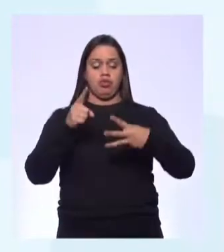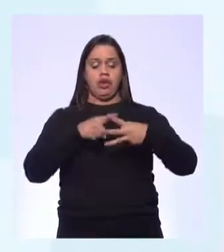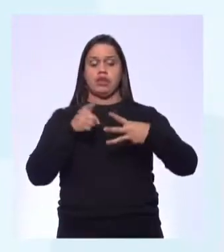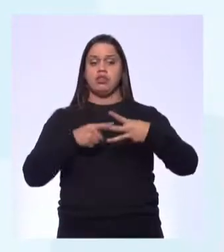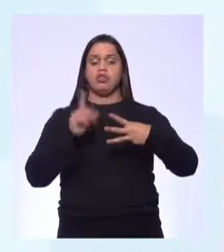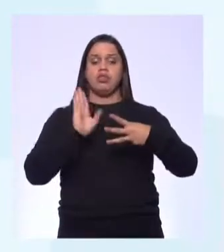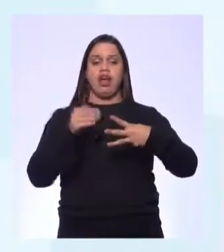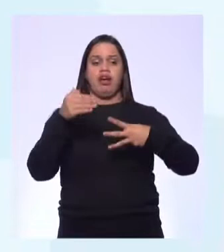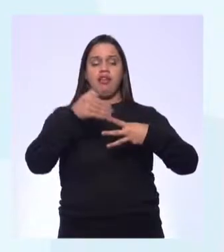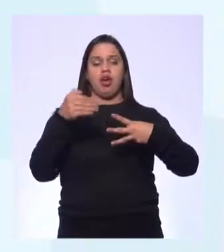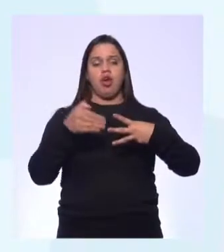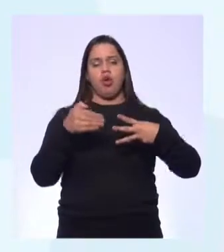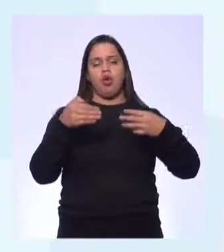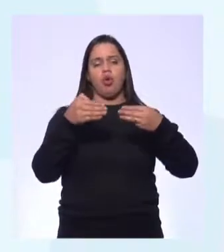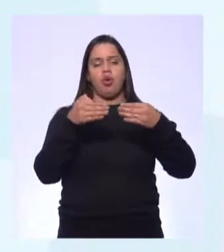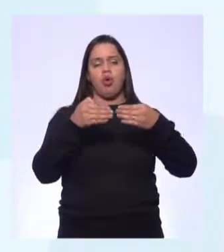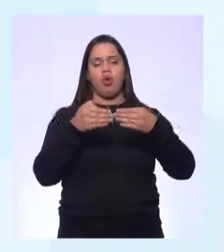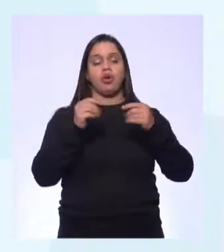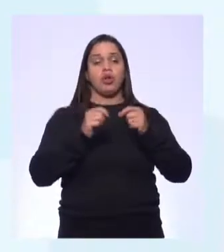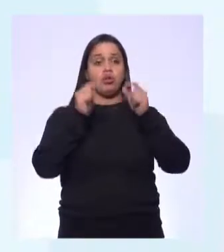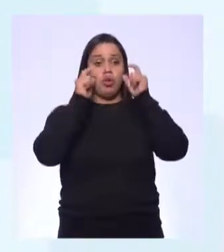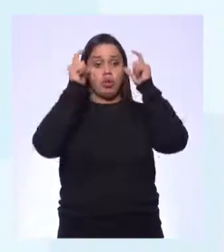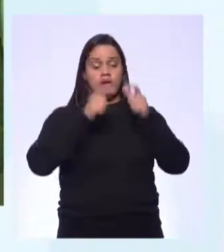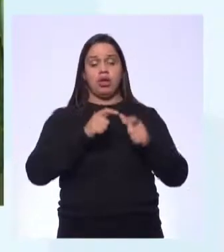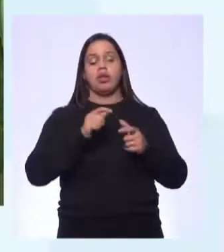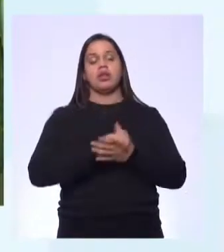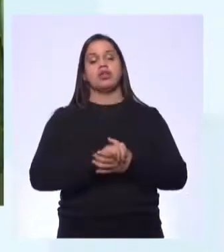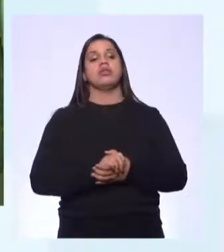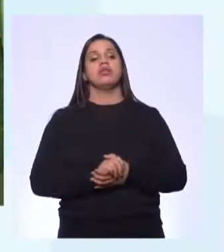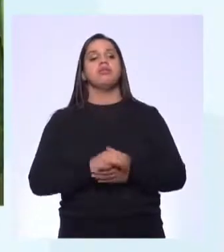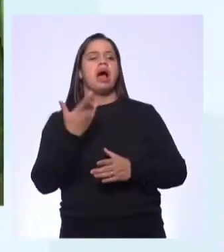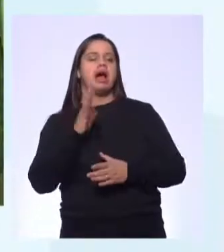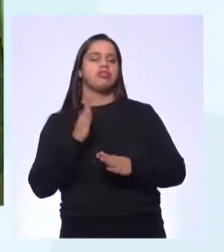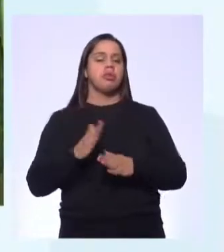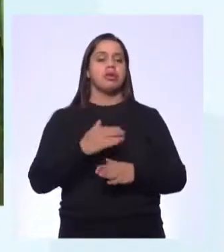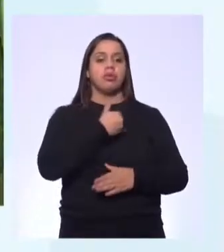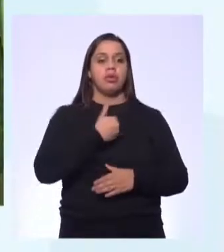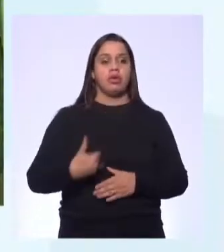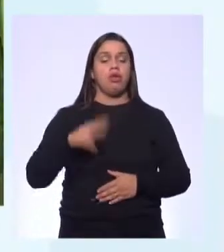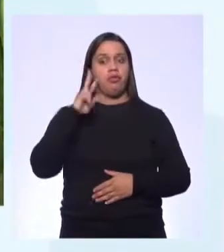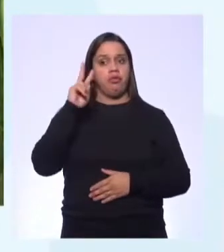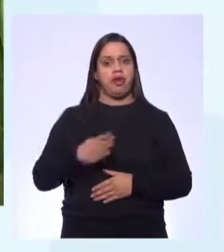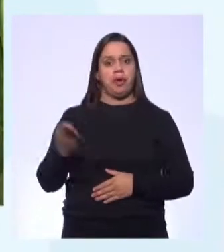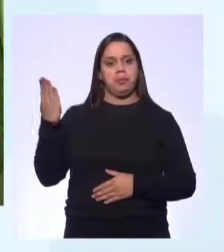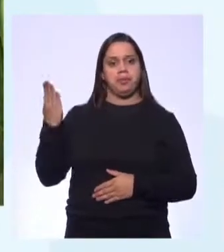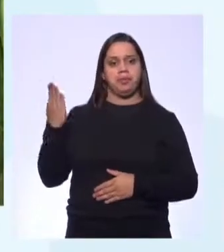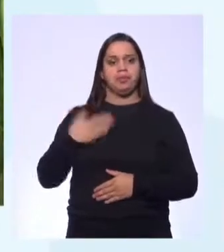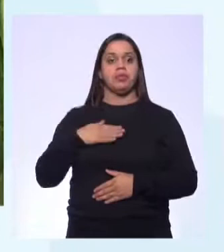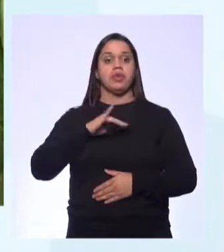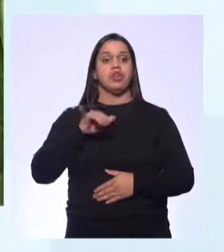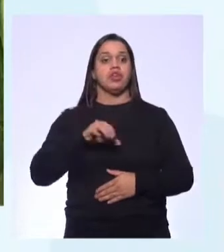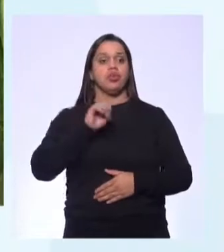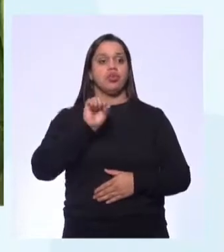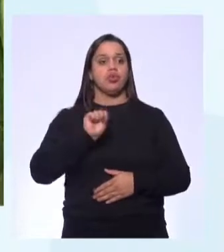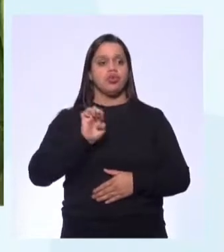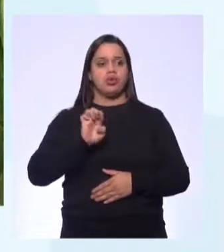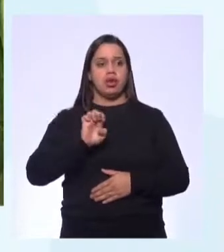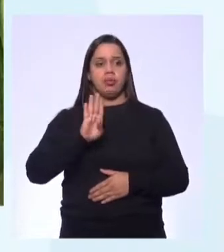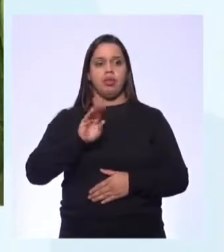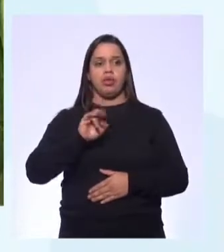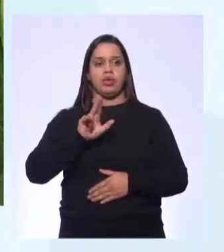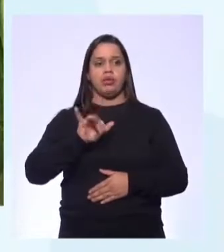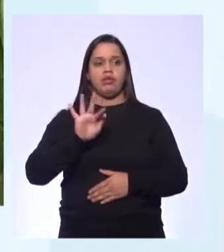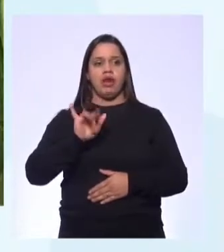acordo alinhados ali com os interesses do imperador. Olha ele aí, José Bonifácio de Andrada e Silva.